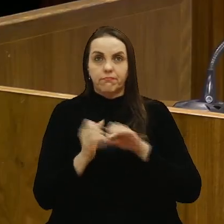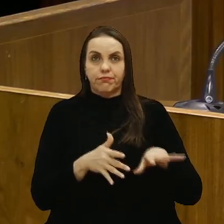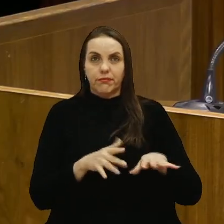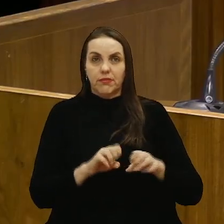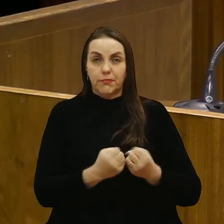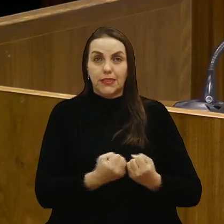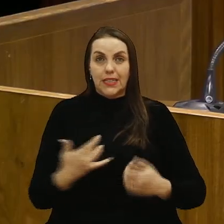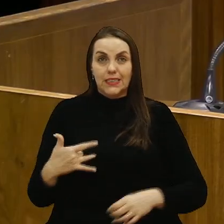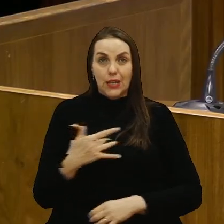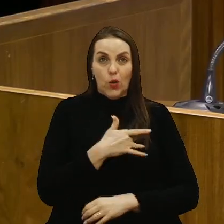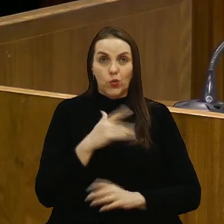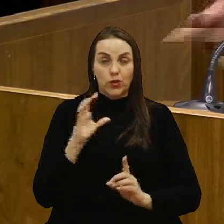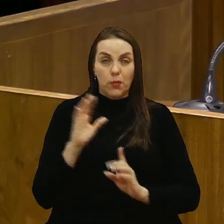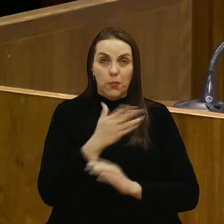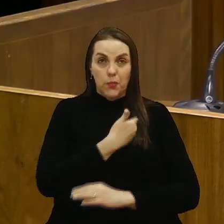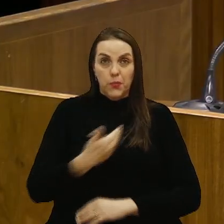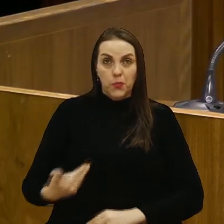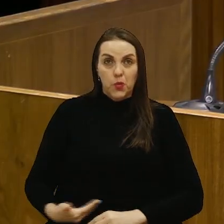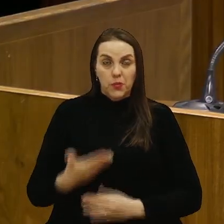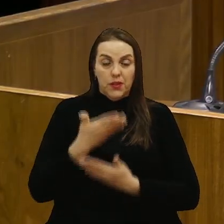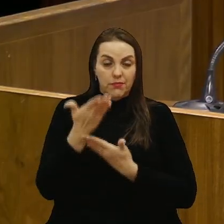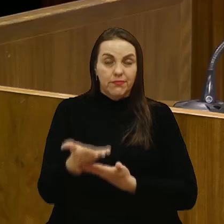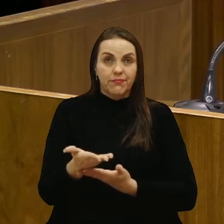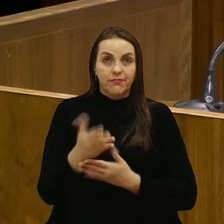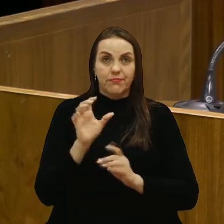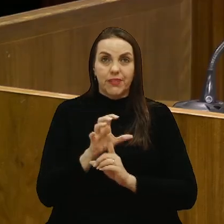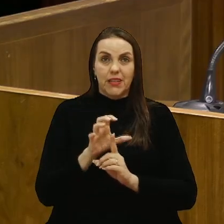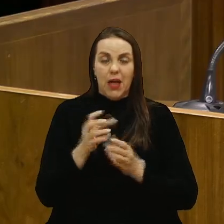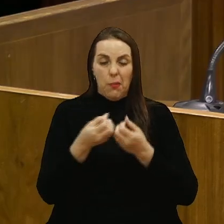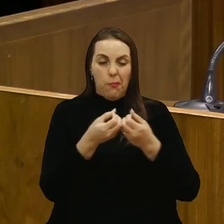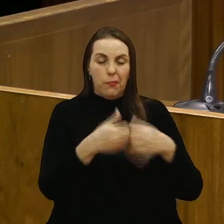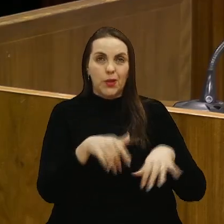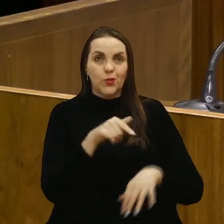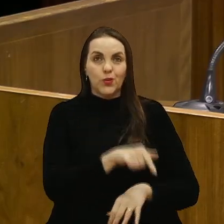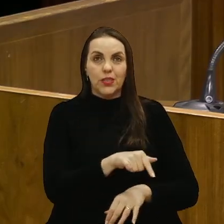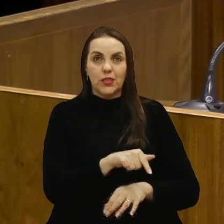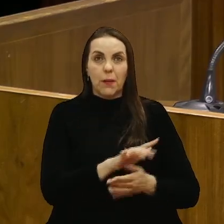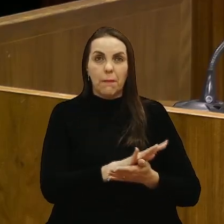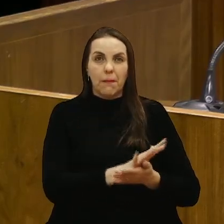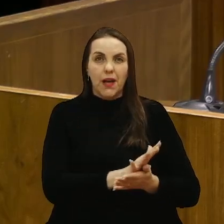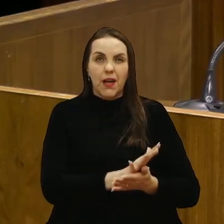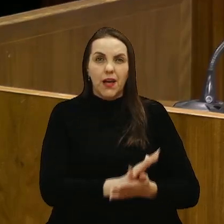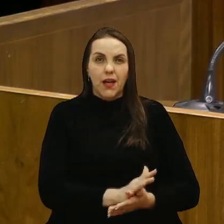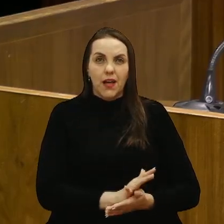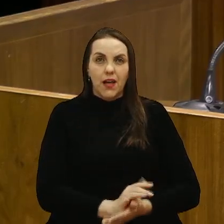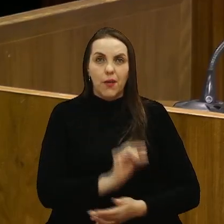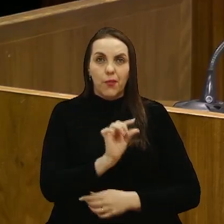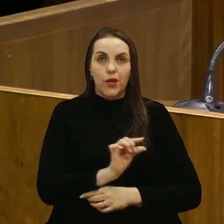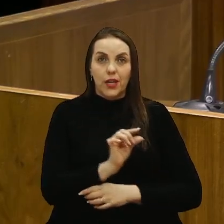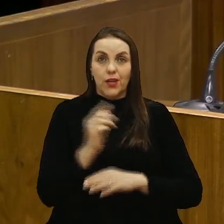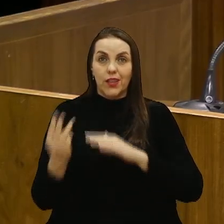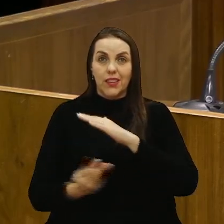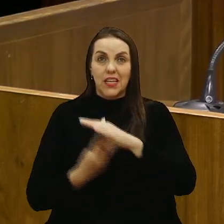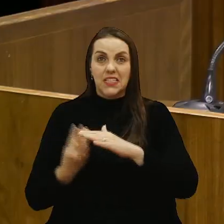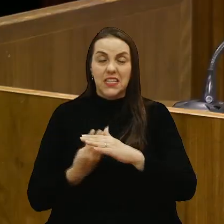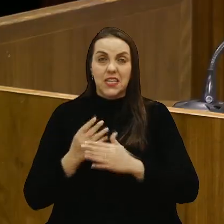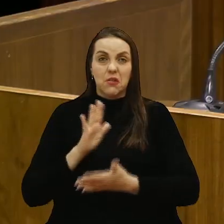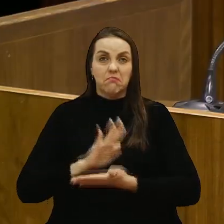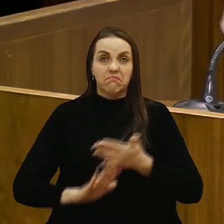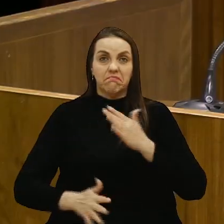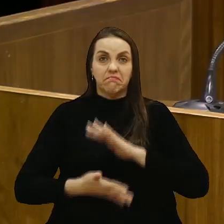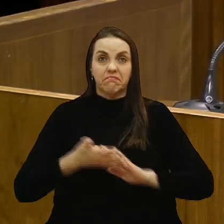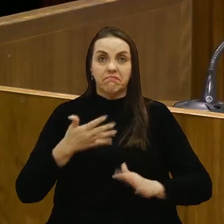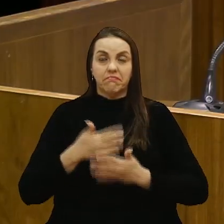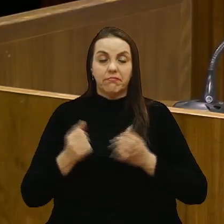saúde pública é atacada por dentro, porque precarizar é matar aos poucos, e terceirizar é lavar as mãos enquanto